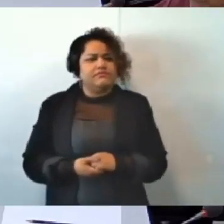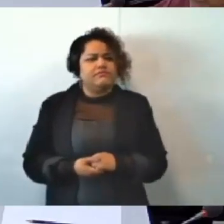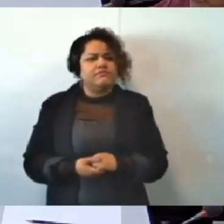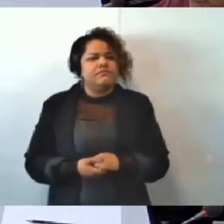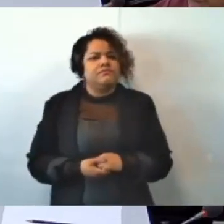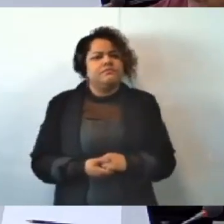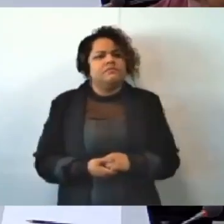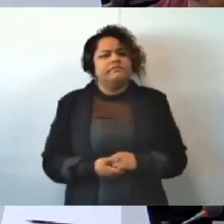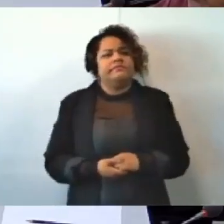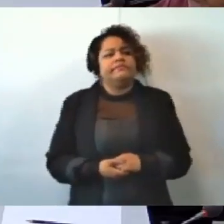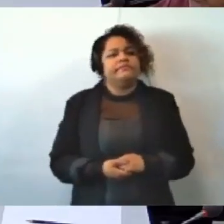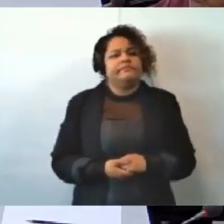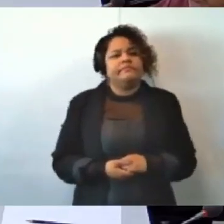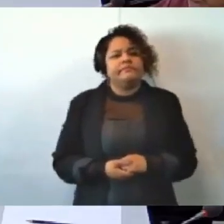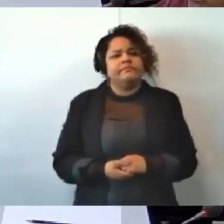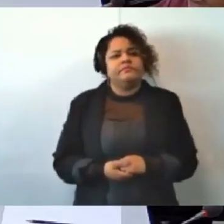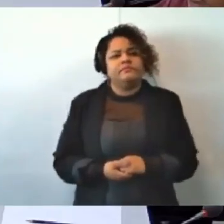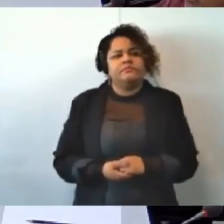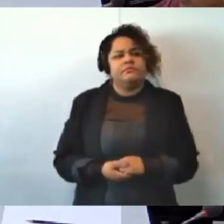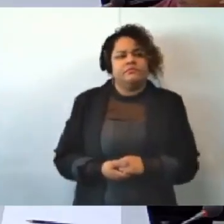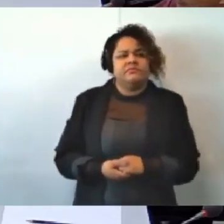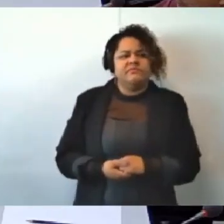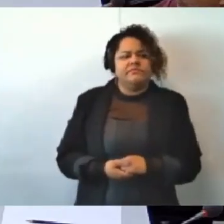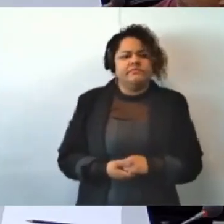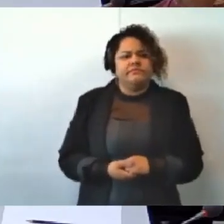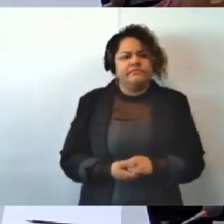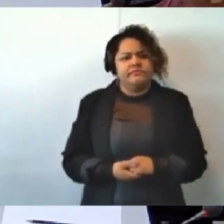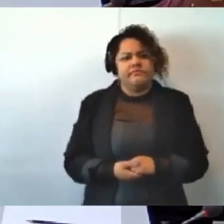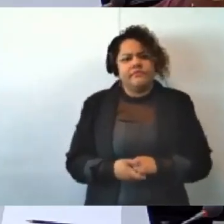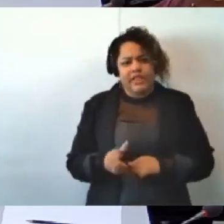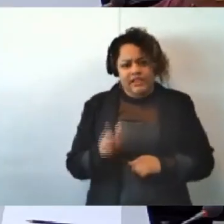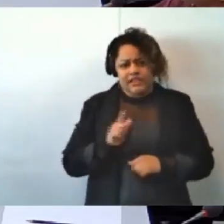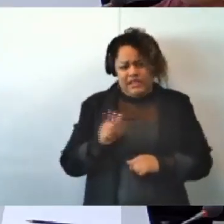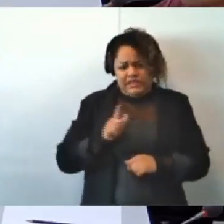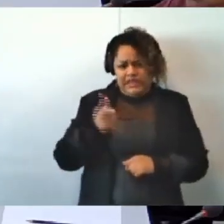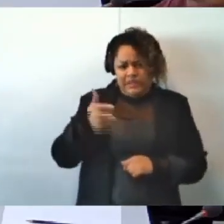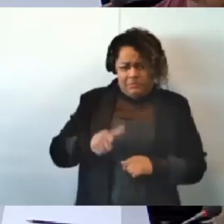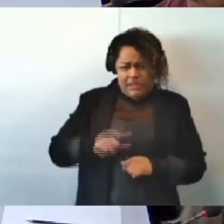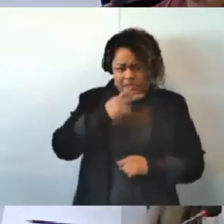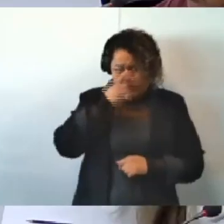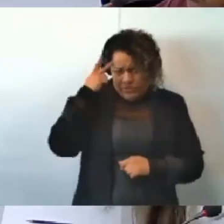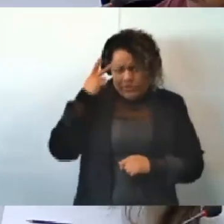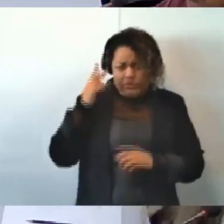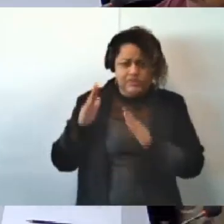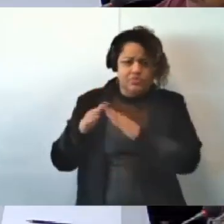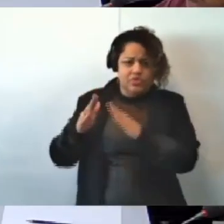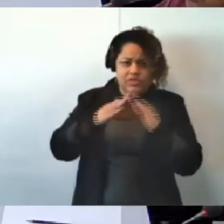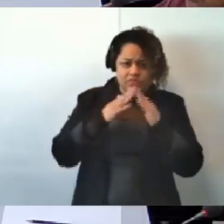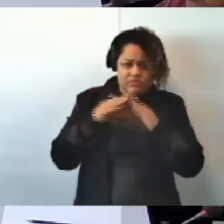Temos mais algum morador da região de forma remota? Não.